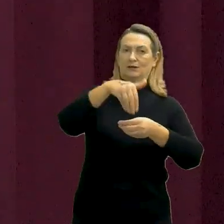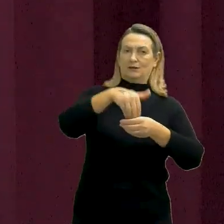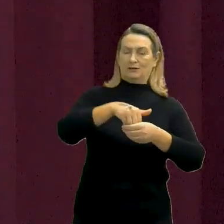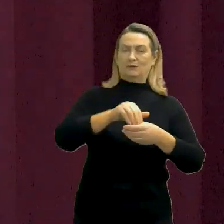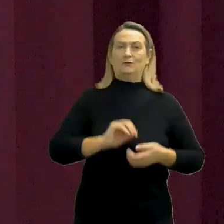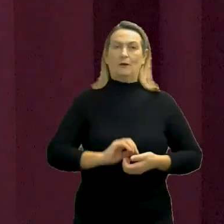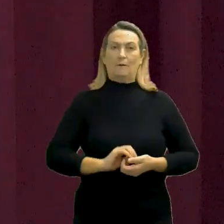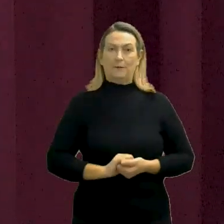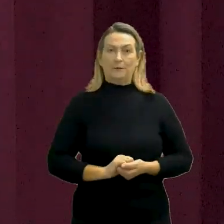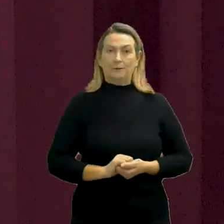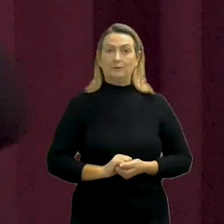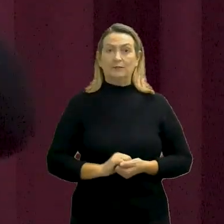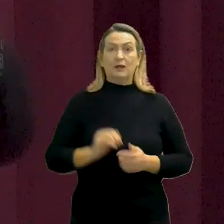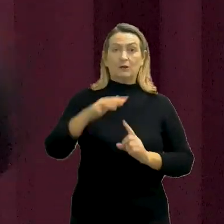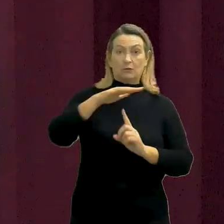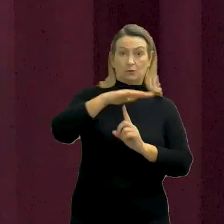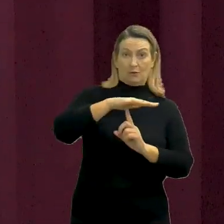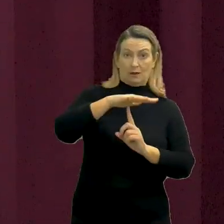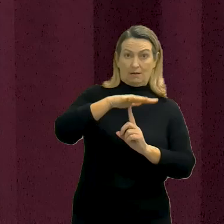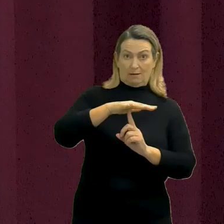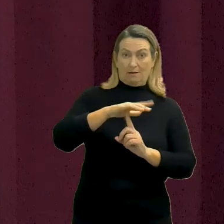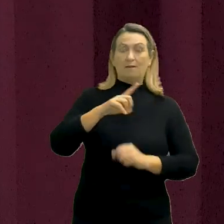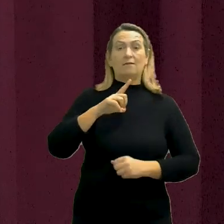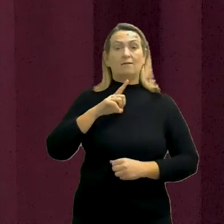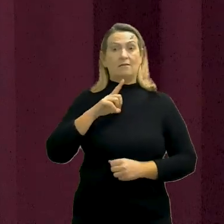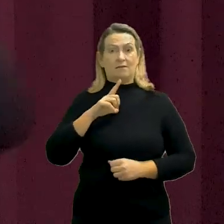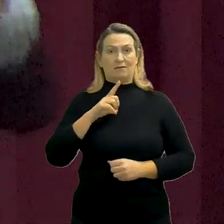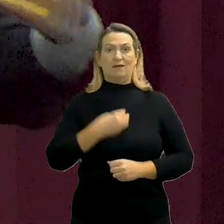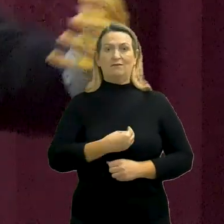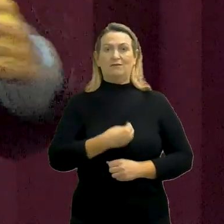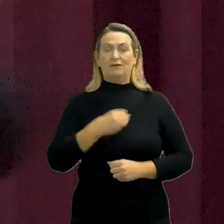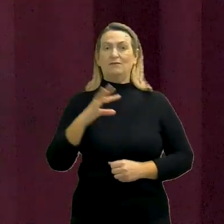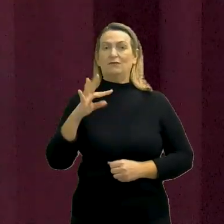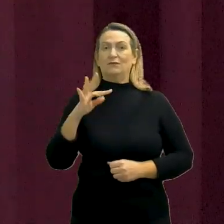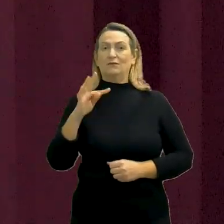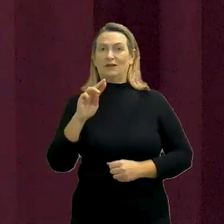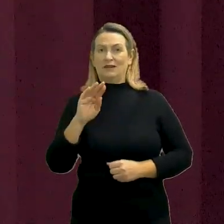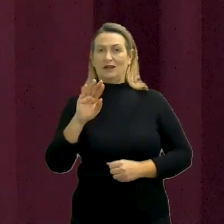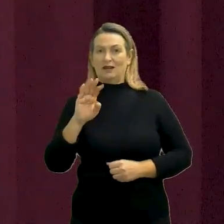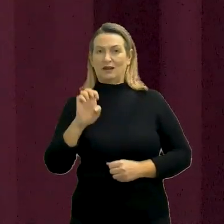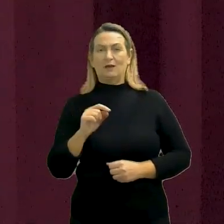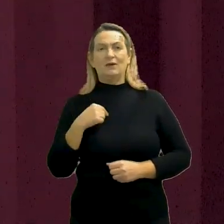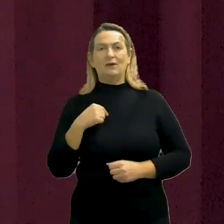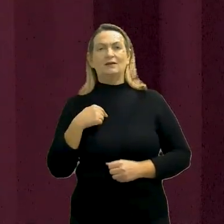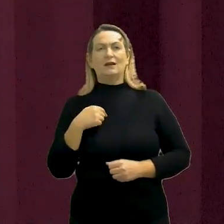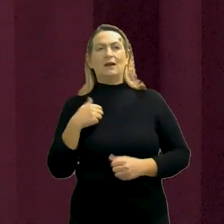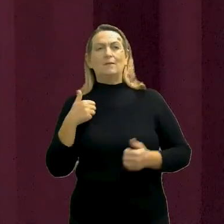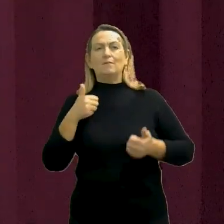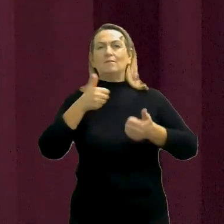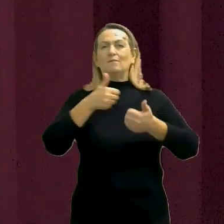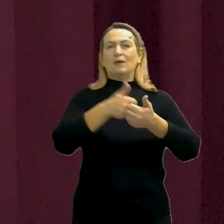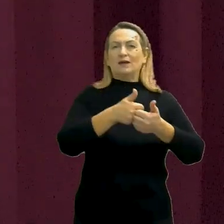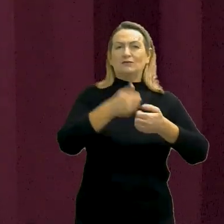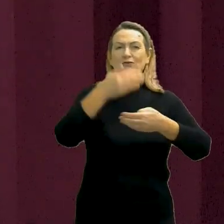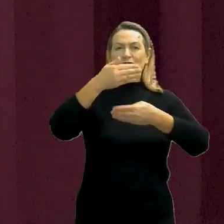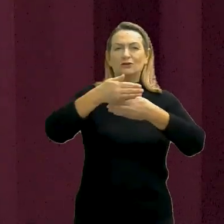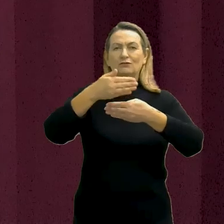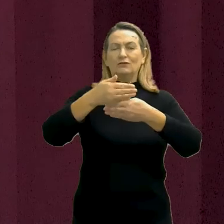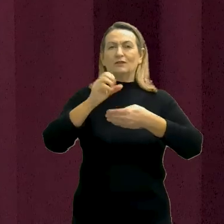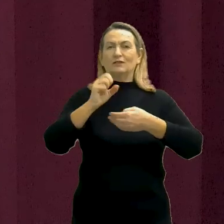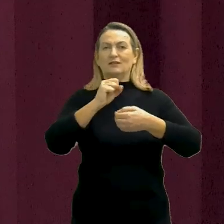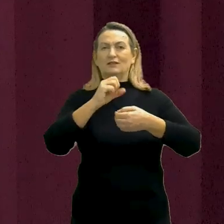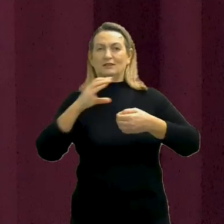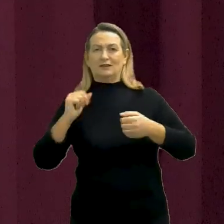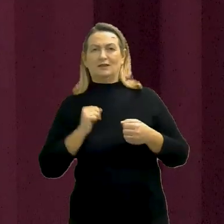divisa com Mato Grosso do Sul divisa com a Argentina né divisa com o nosso Estado de Santa Catarina nós temos a justiça